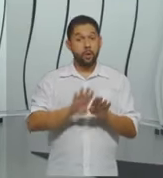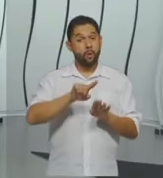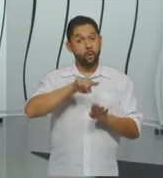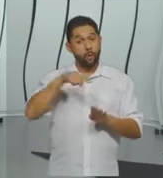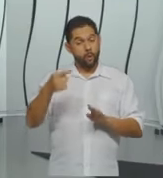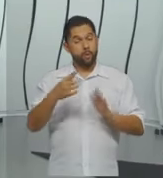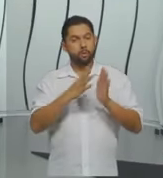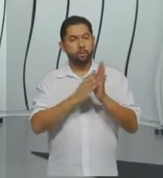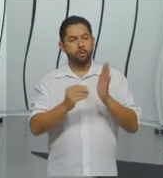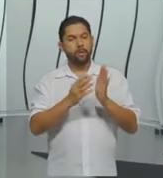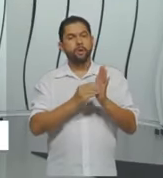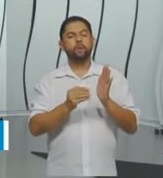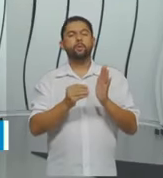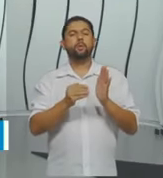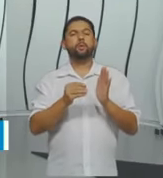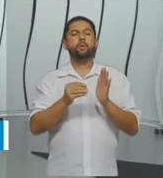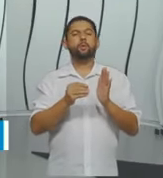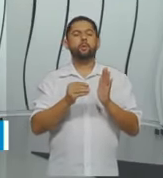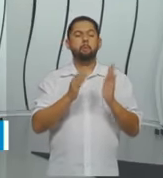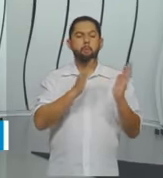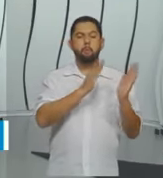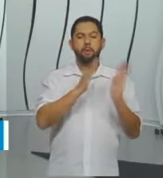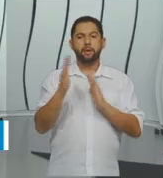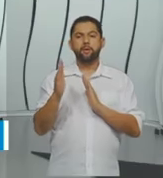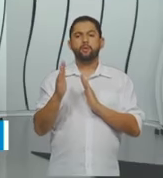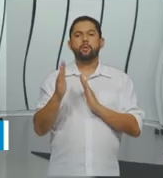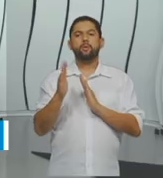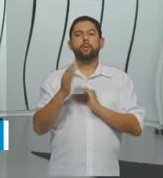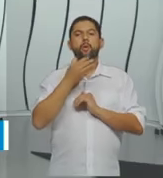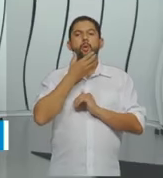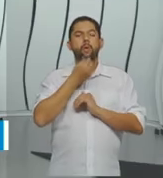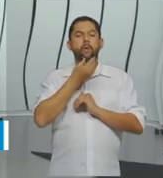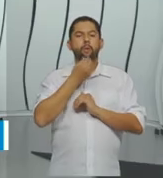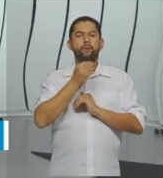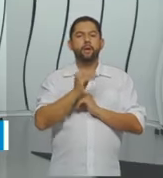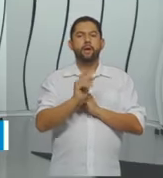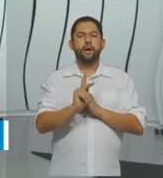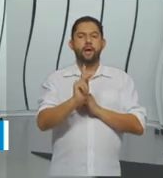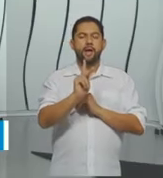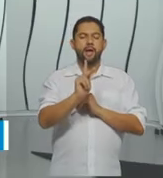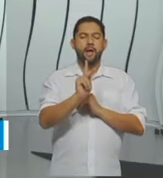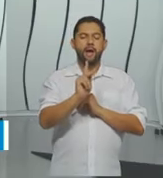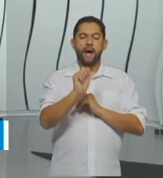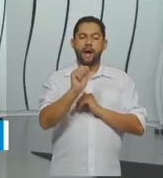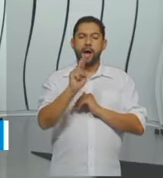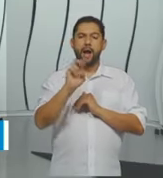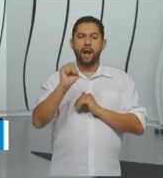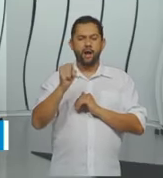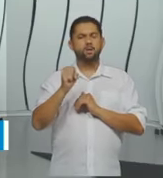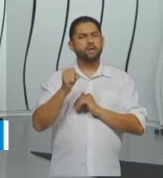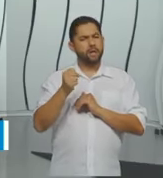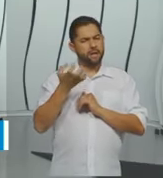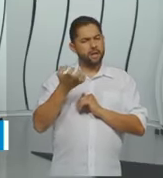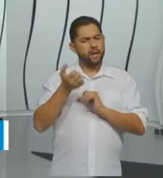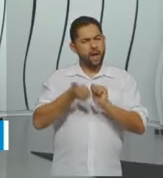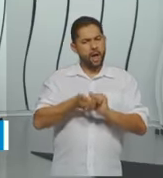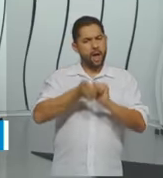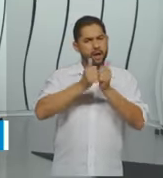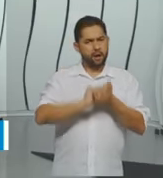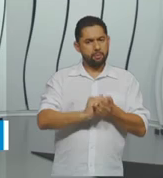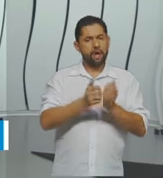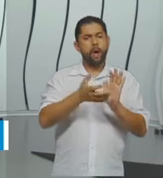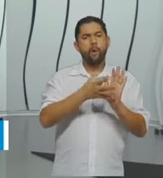Império Romano, chamado Cláudio Ptolomeus, de propor uma adequação a este modelo, de modo a fazer com